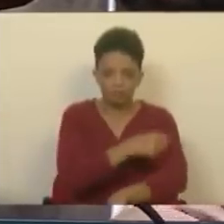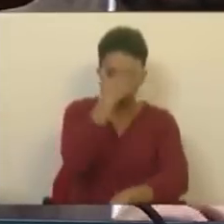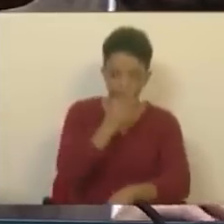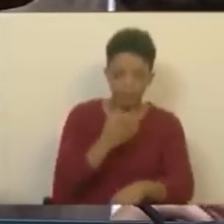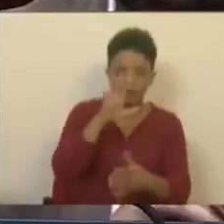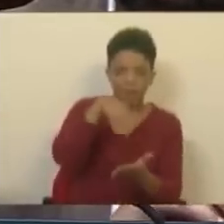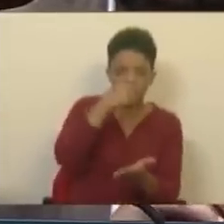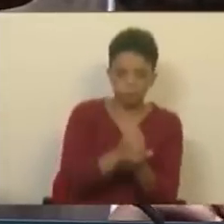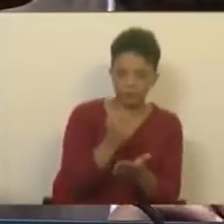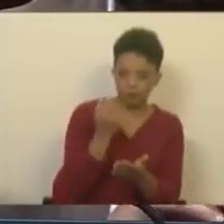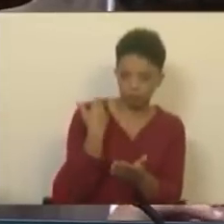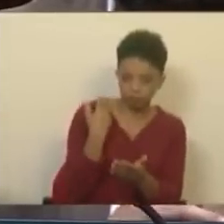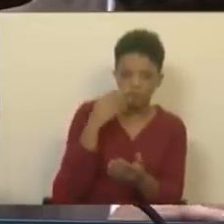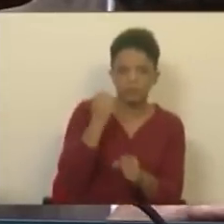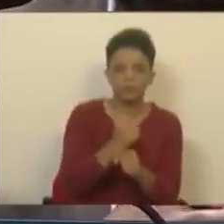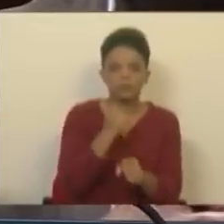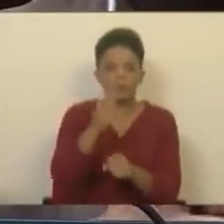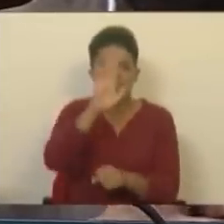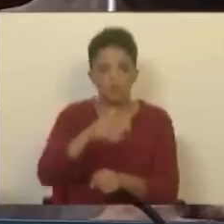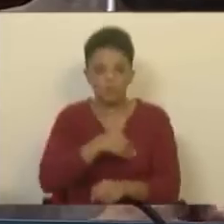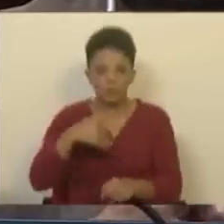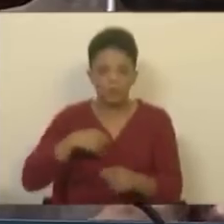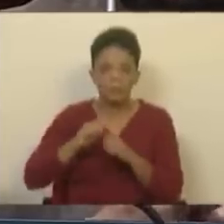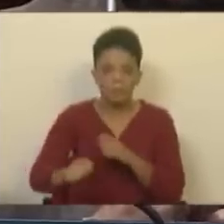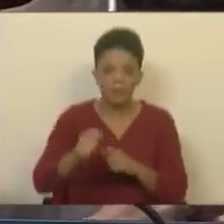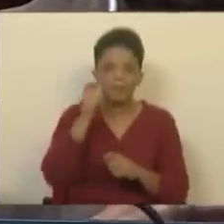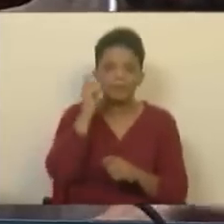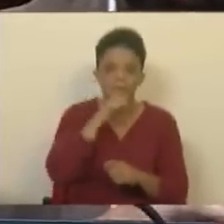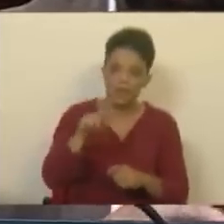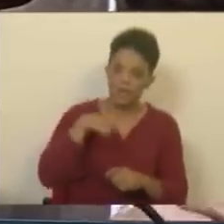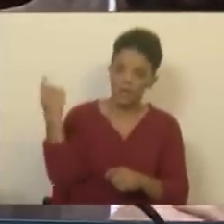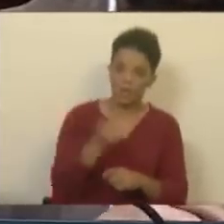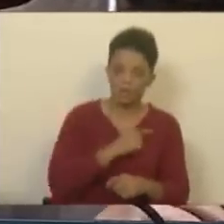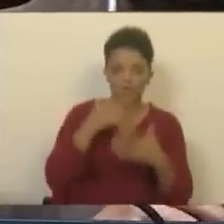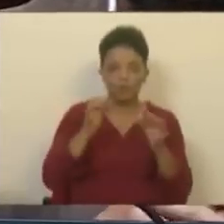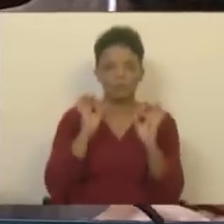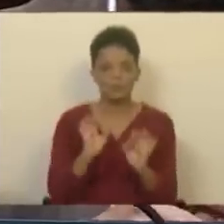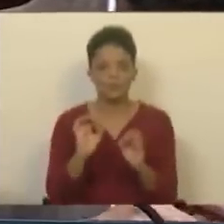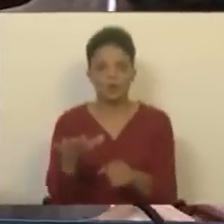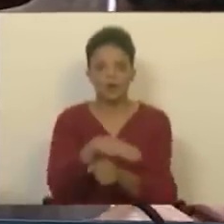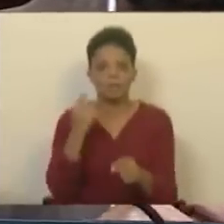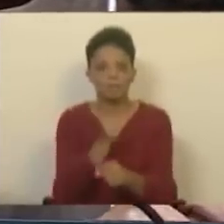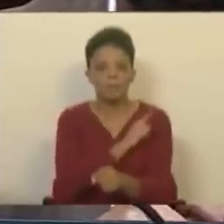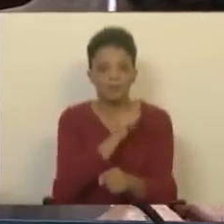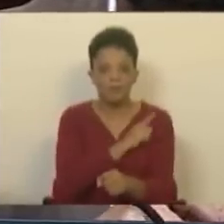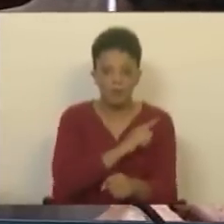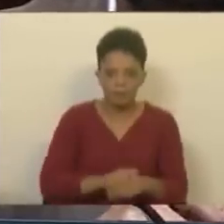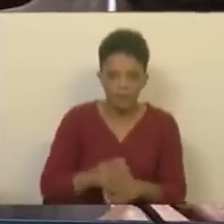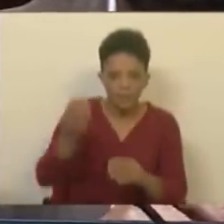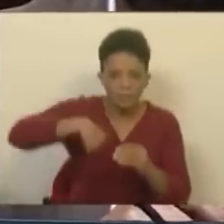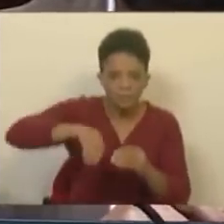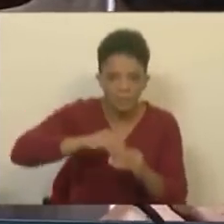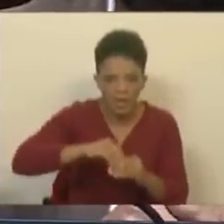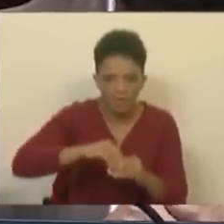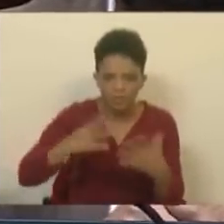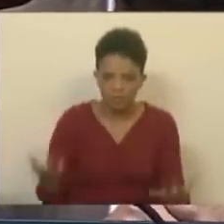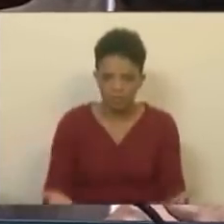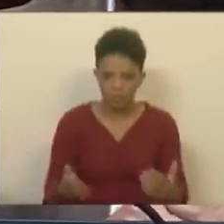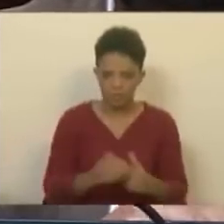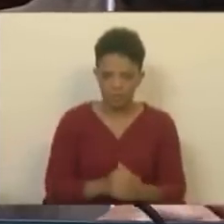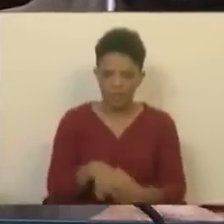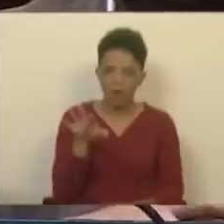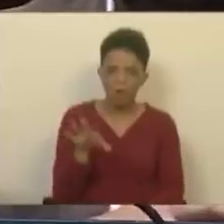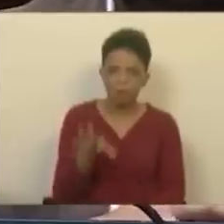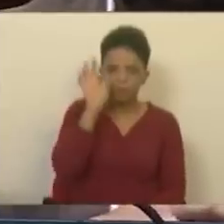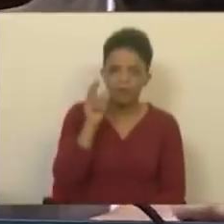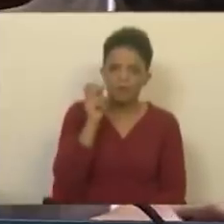de se formar no serviço Nacional de saúde pagos por todo nós prontos para irem para o setor privado e mais não tem sequer a